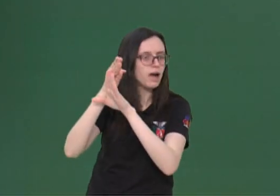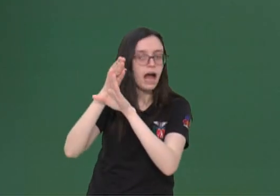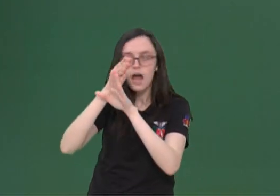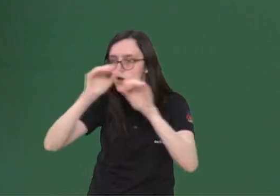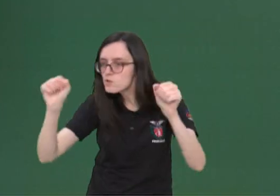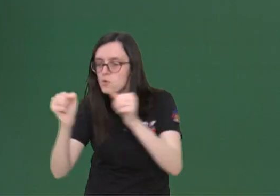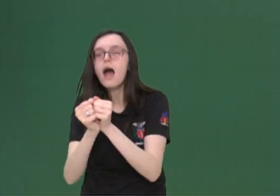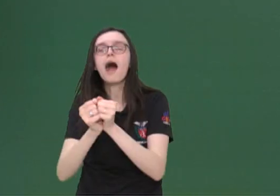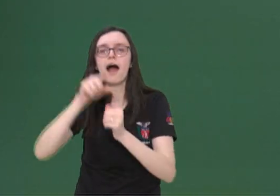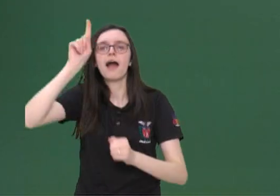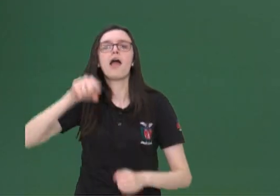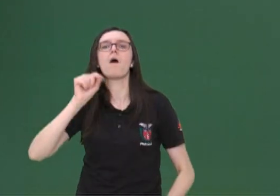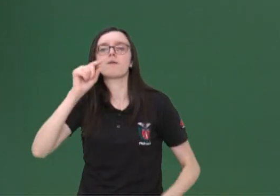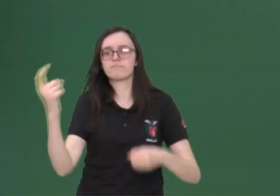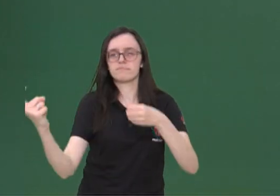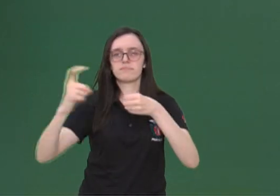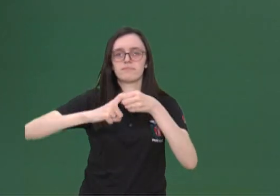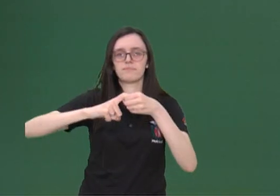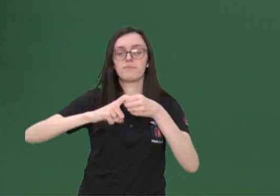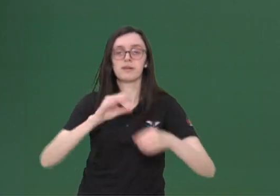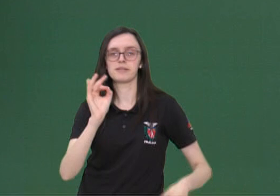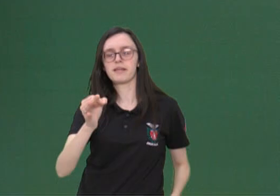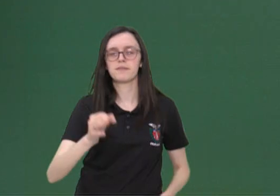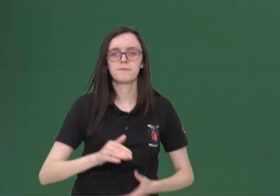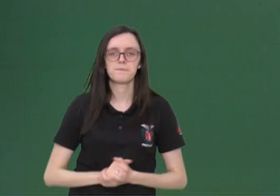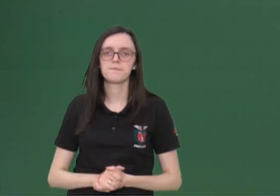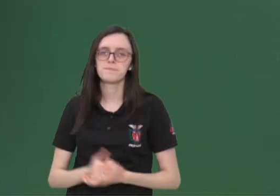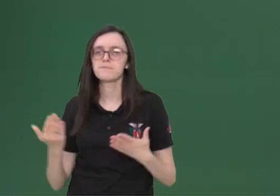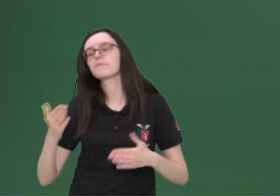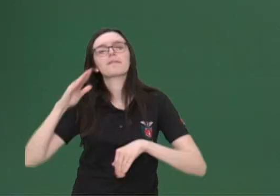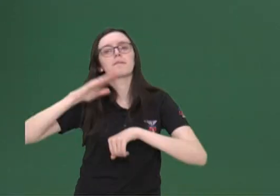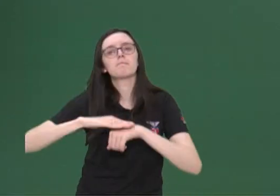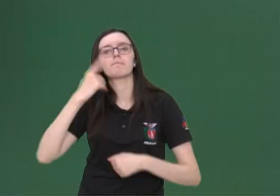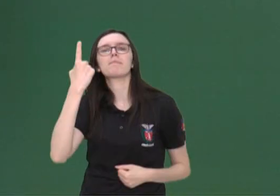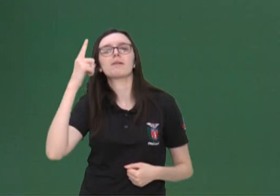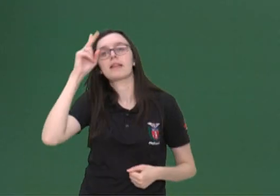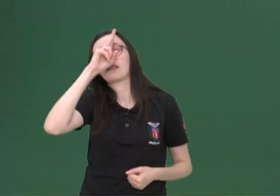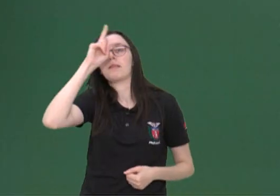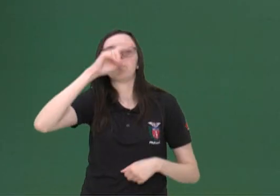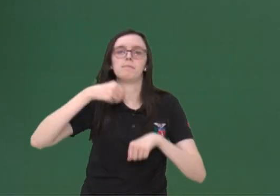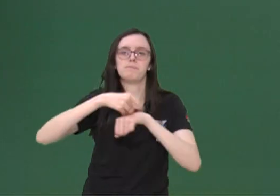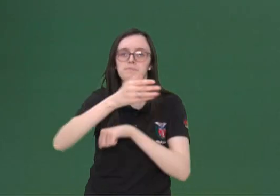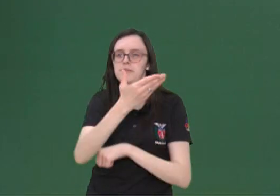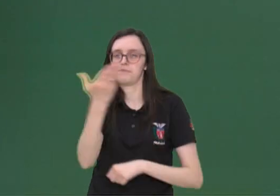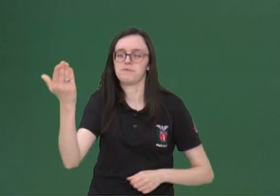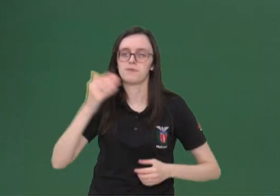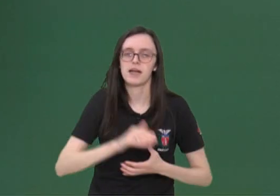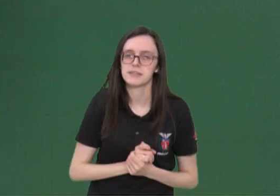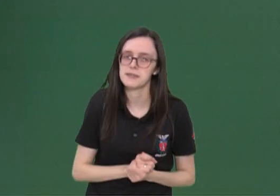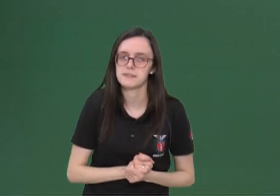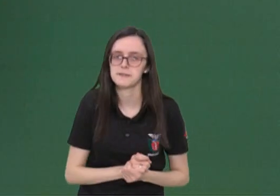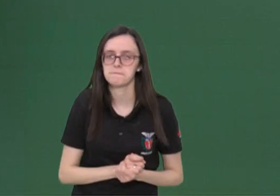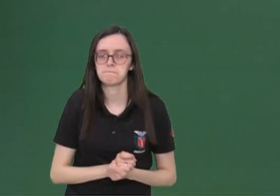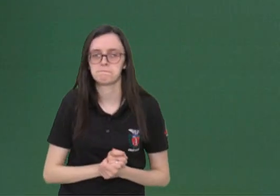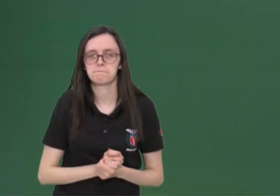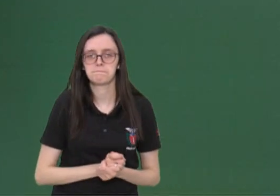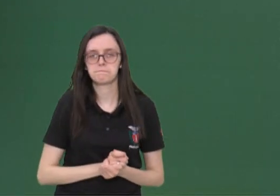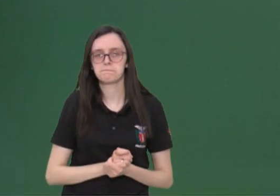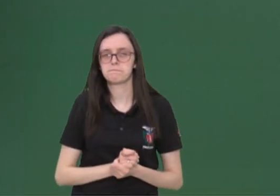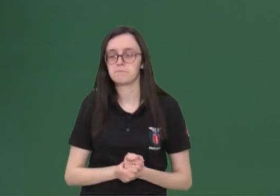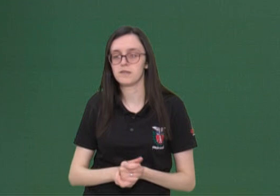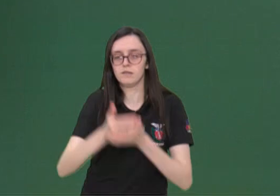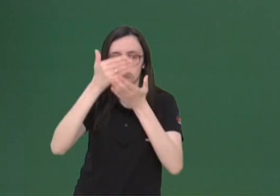uma oração subordinada, certo? Mais um lembrete para vocês. A partir então